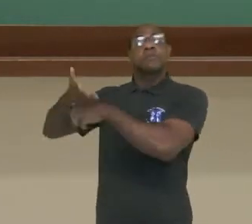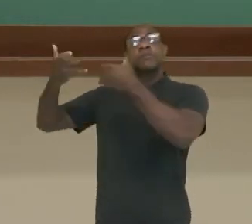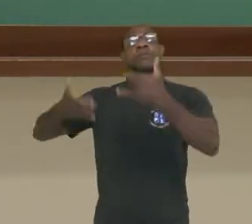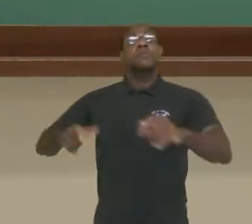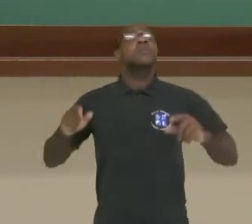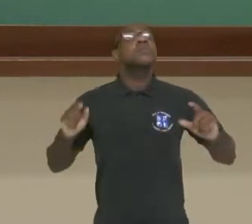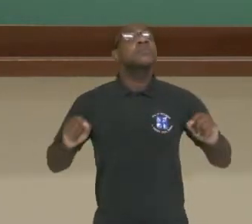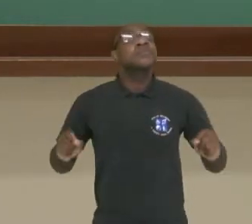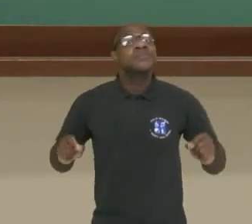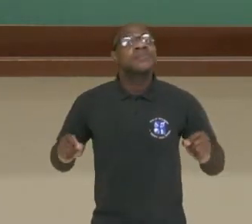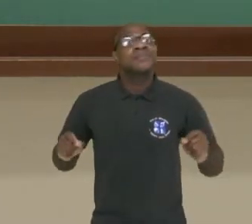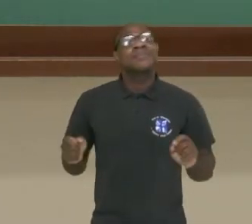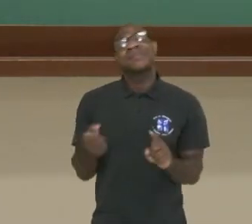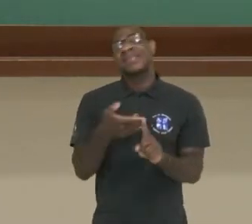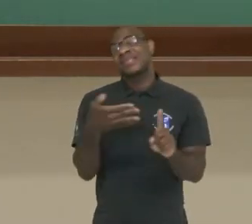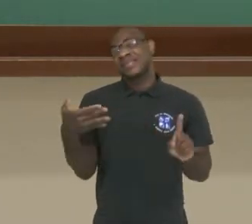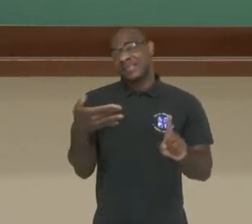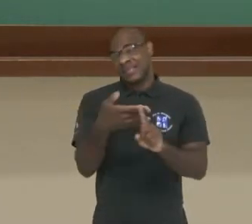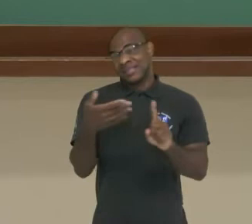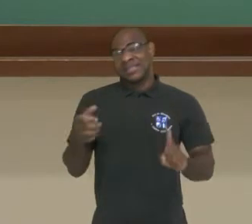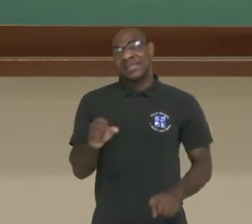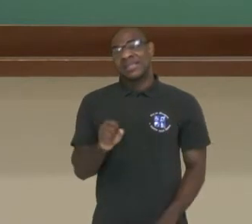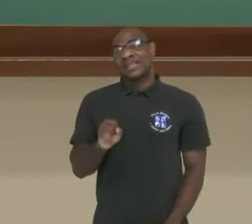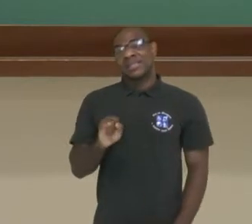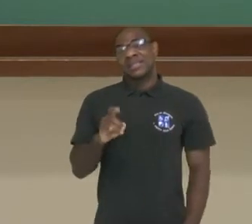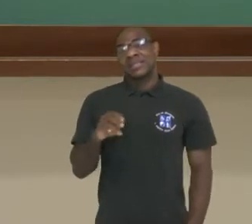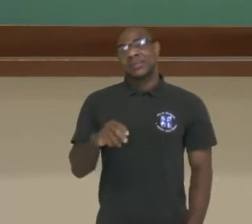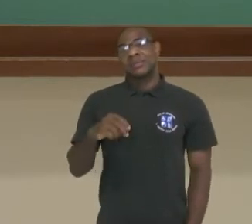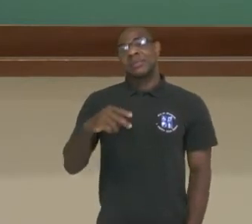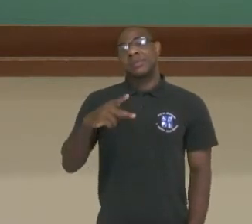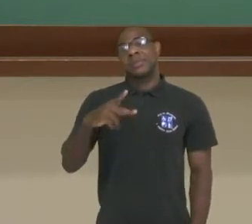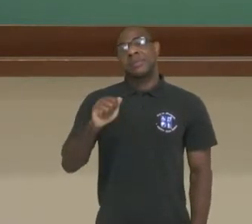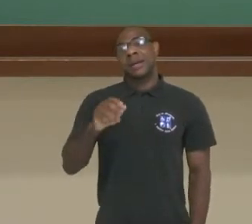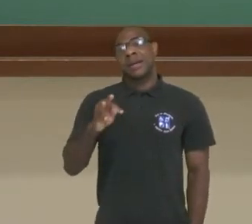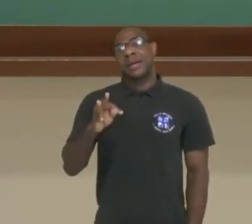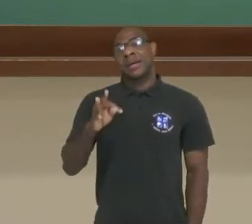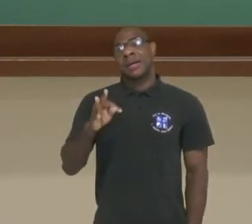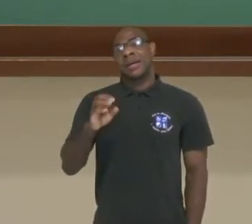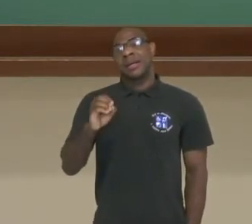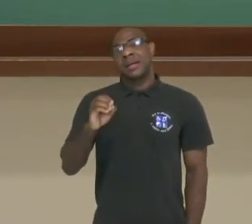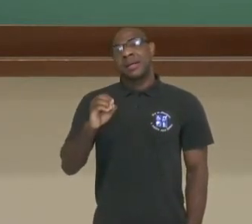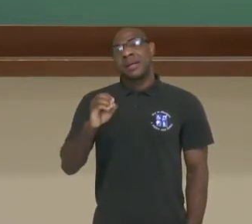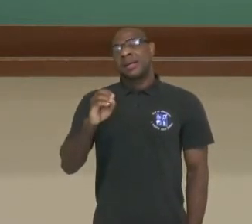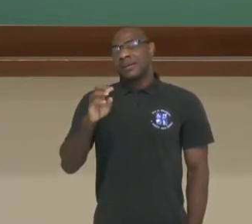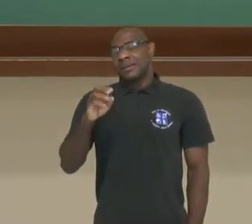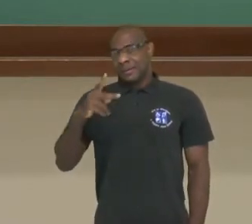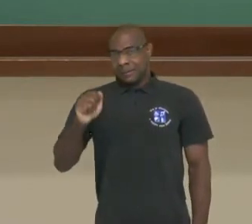de síndromes, vamos falar da síndrome de Patot e da síndrome de Edwards.